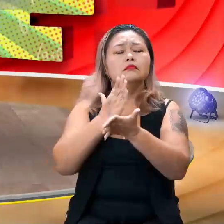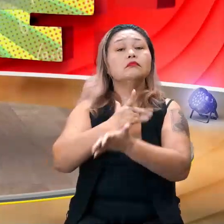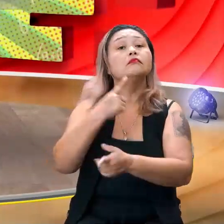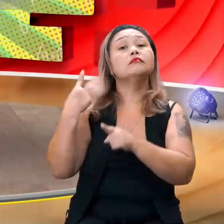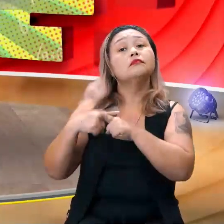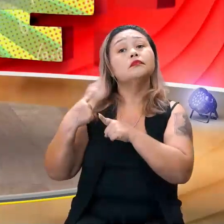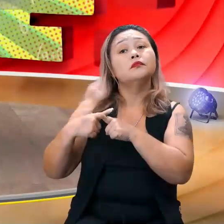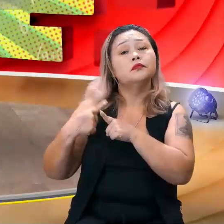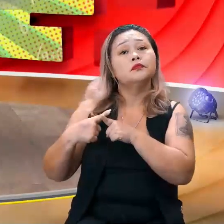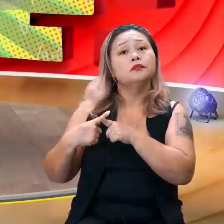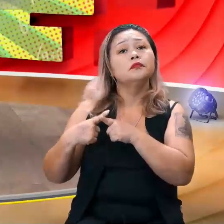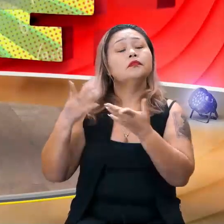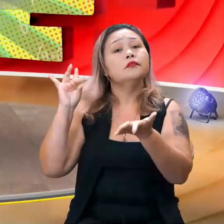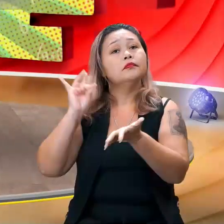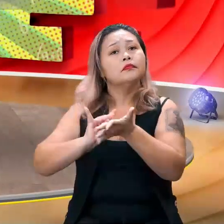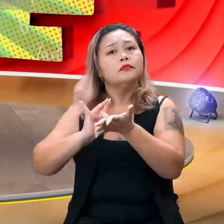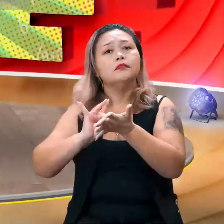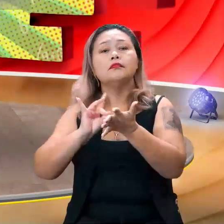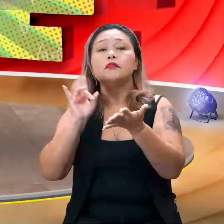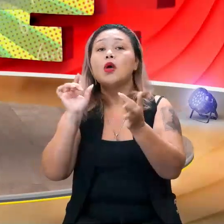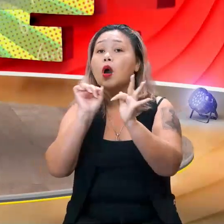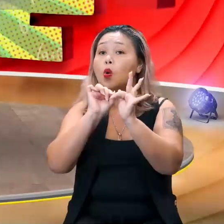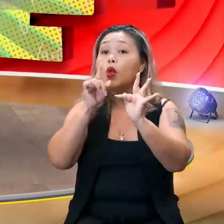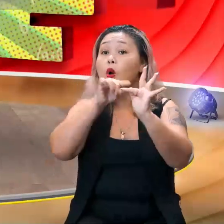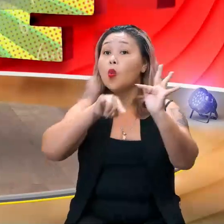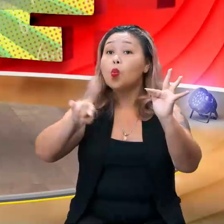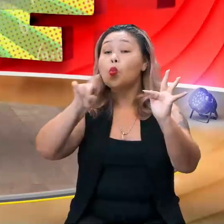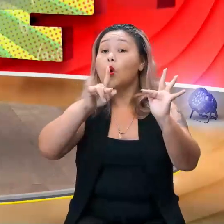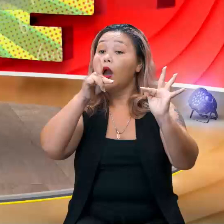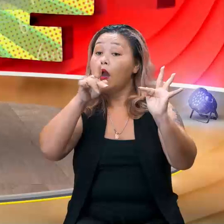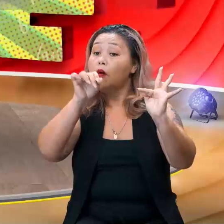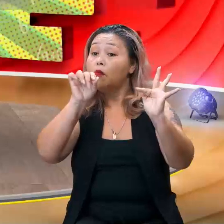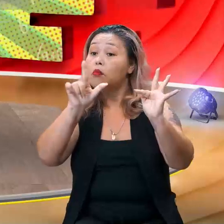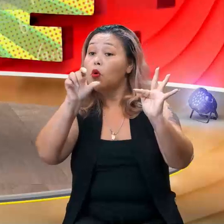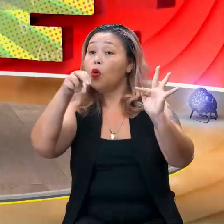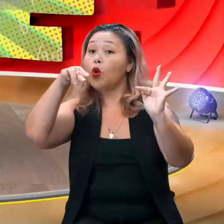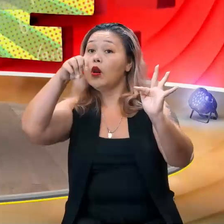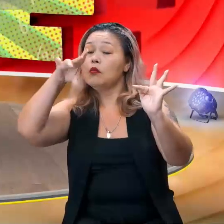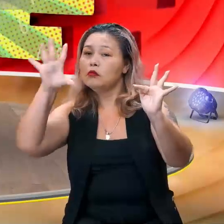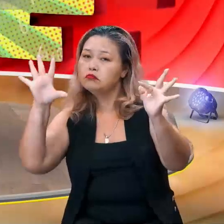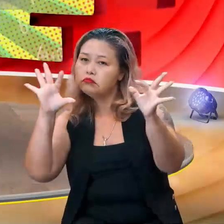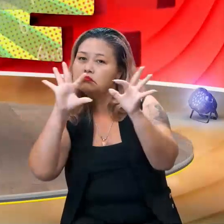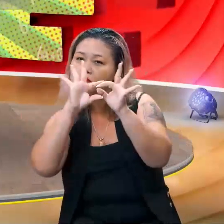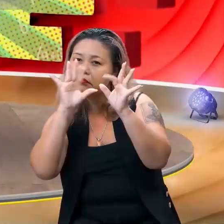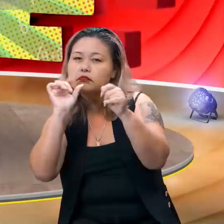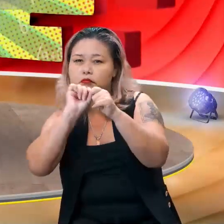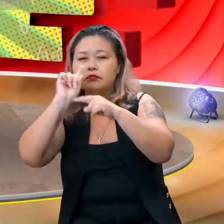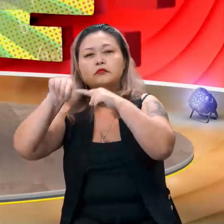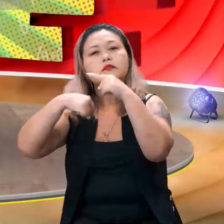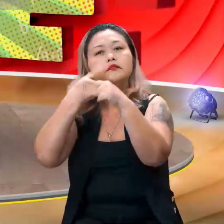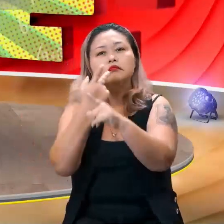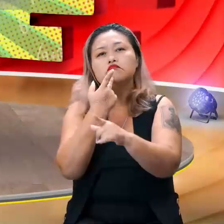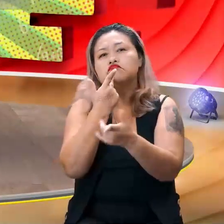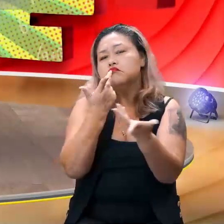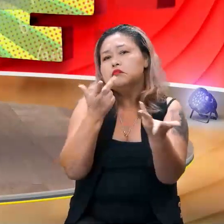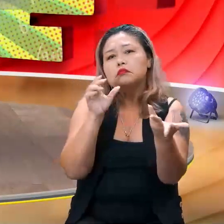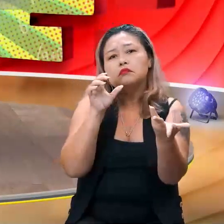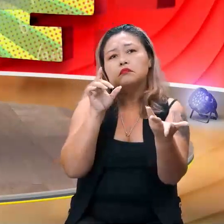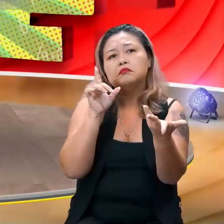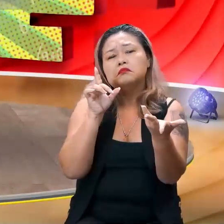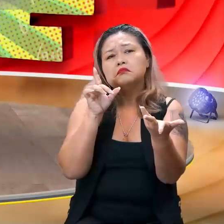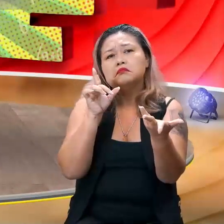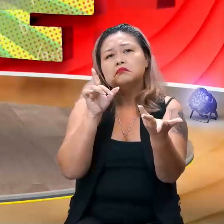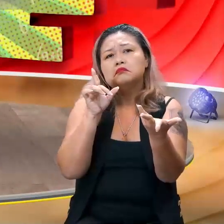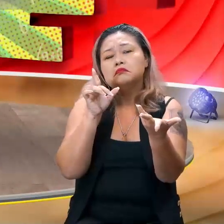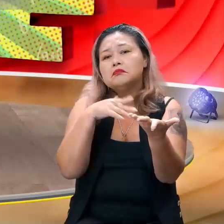gente, na verdade, quem tem grau não é a função, é o polinômio que está envolvido ali, né? Mas a gente costuma dizer, assim, né, pela a parte